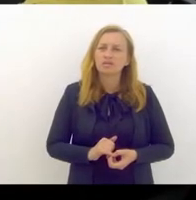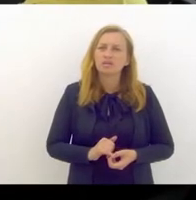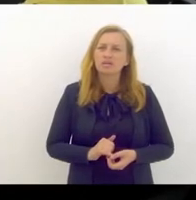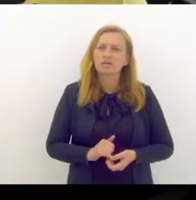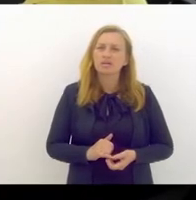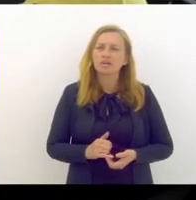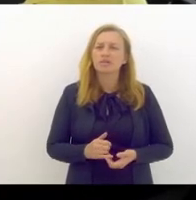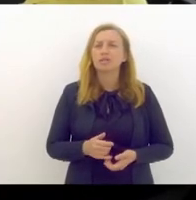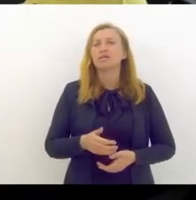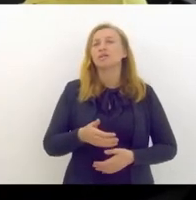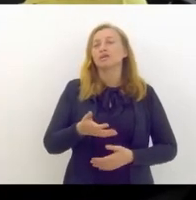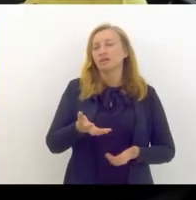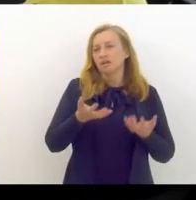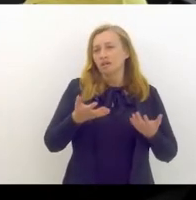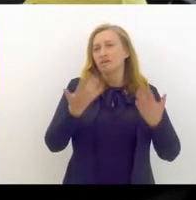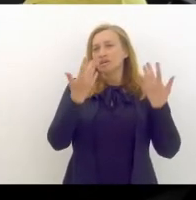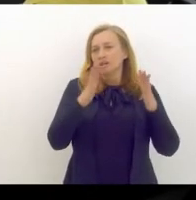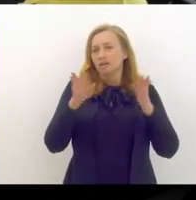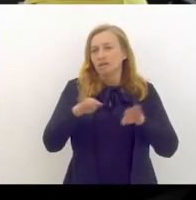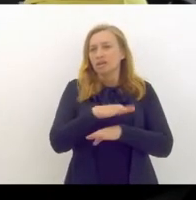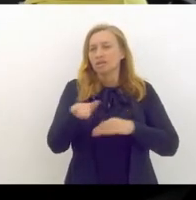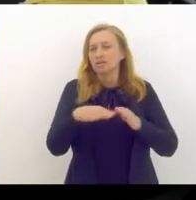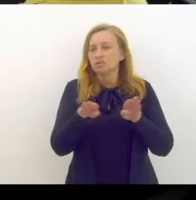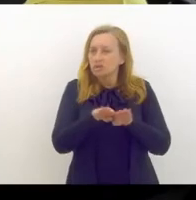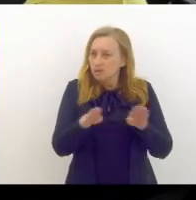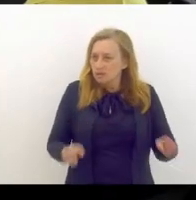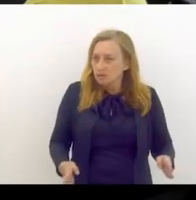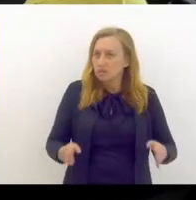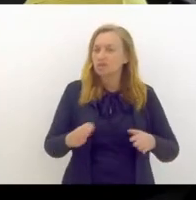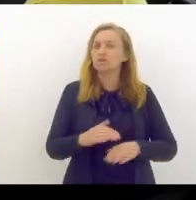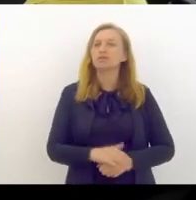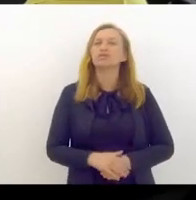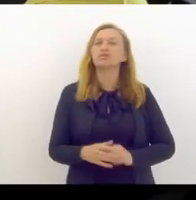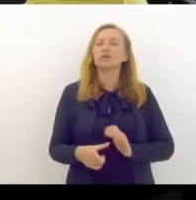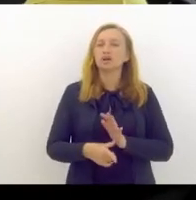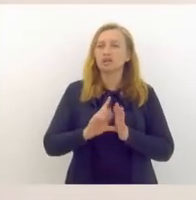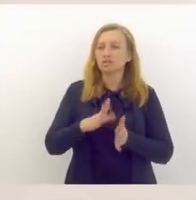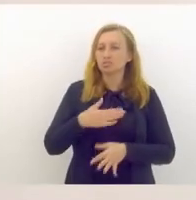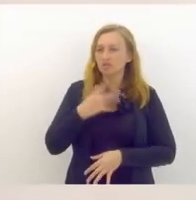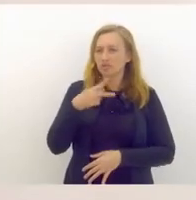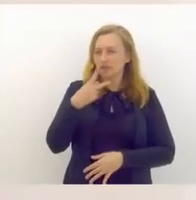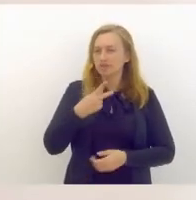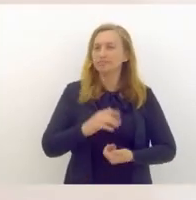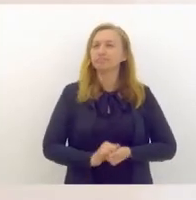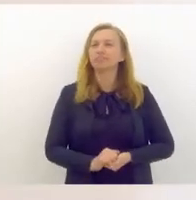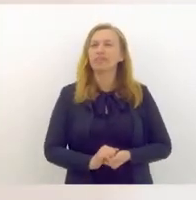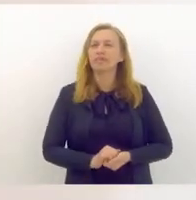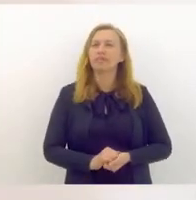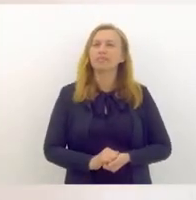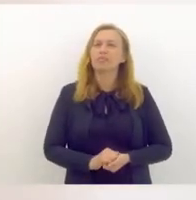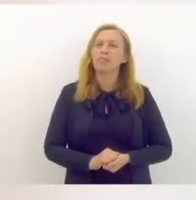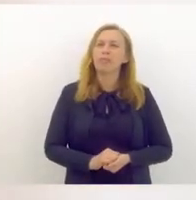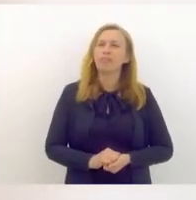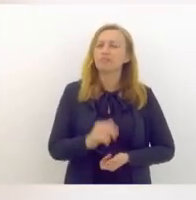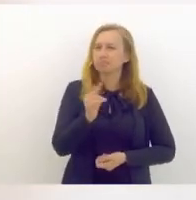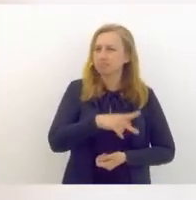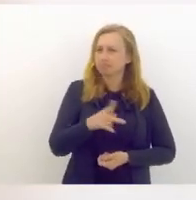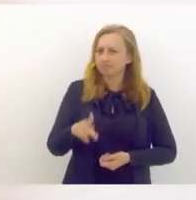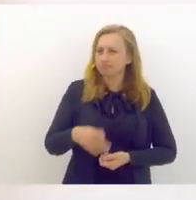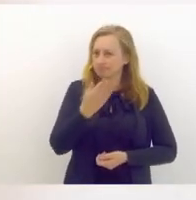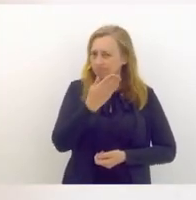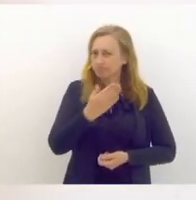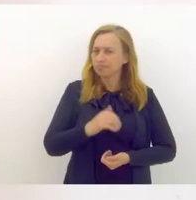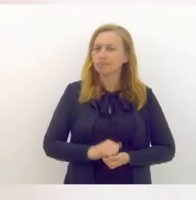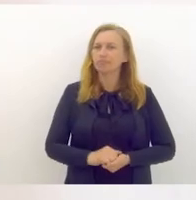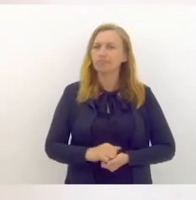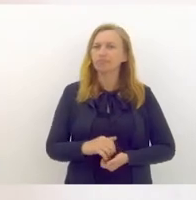primeiro reverenciar a mesa, a todos os presentes, a todos que falaram antes de mim, e na toada da professora